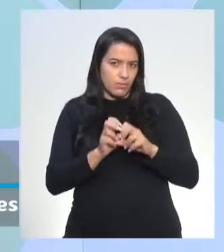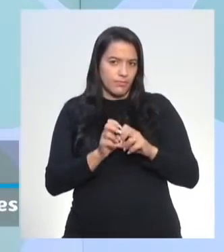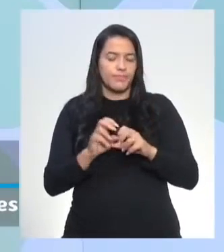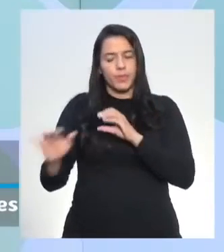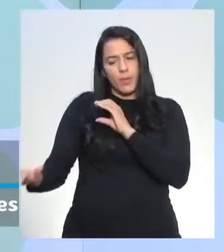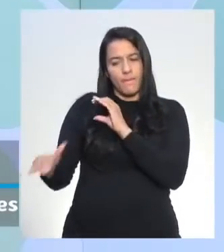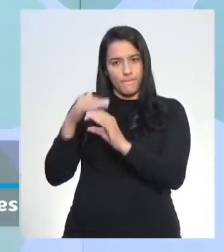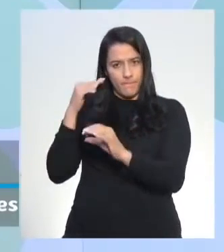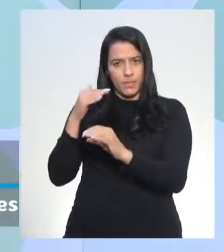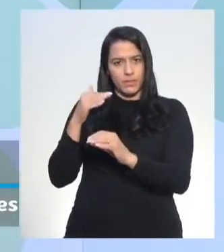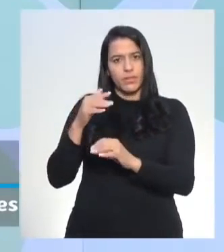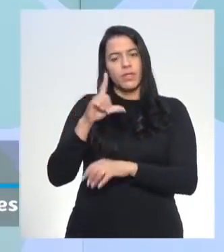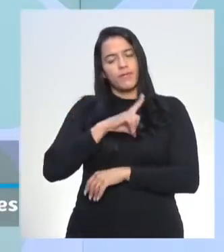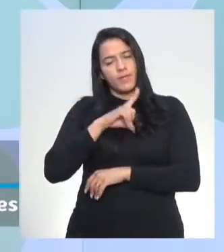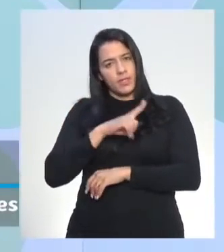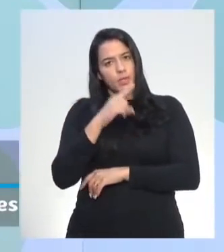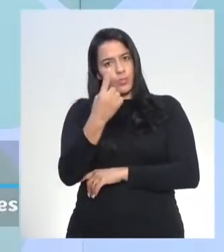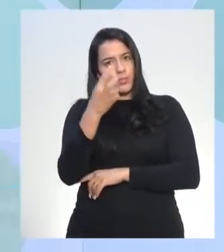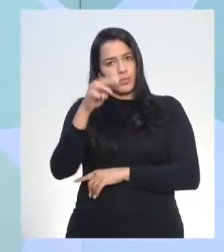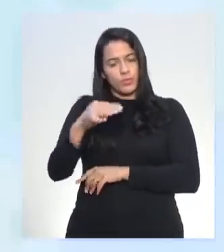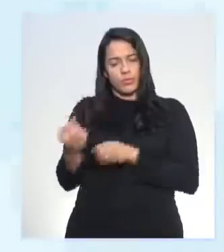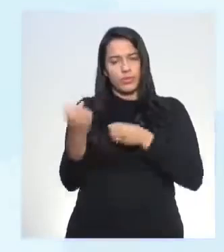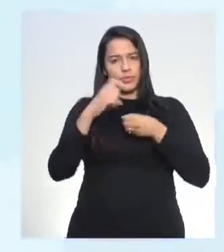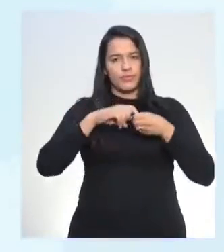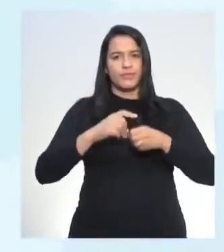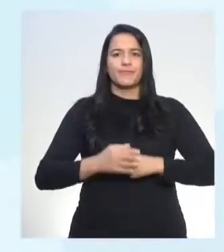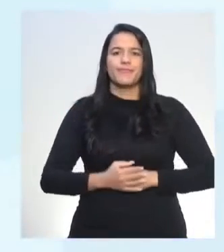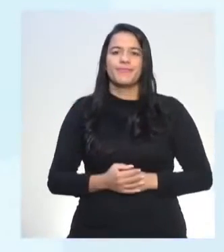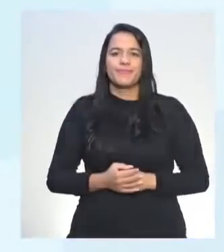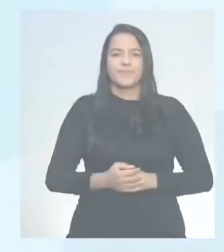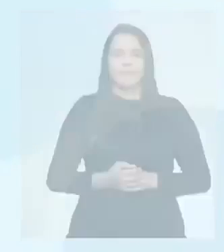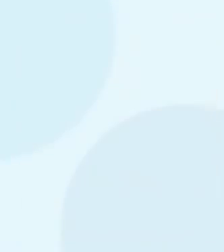Manda para a gente, eu vou dar 1 minuto para vocês e a gente já volta.